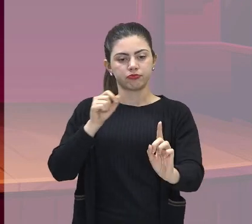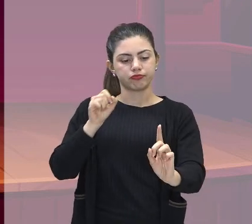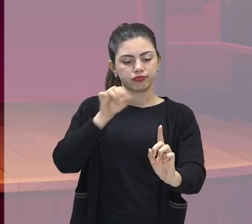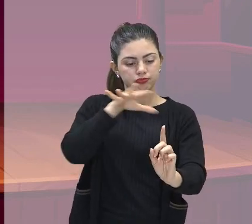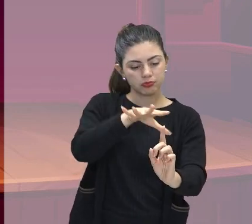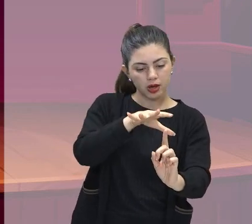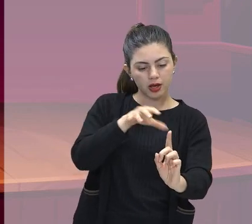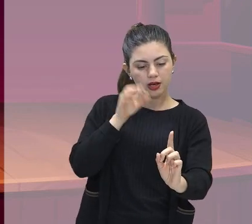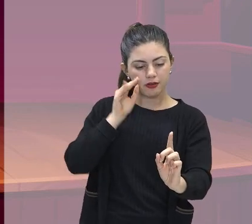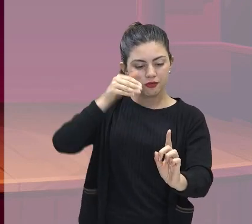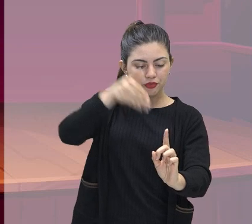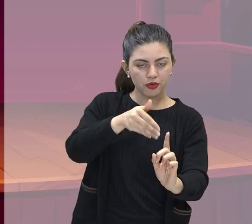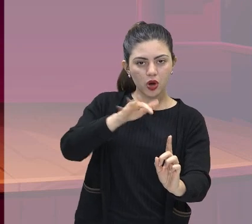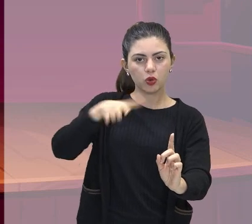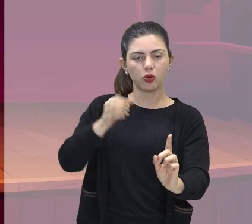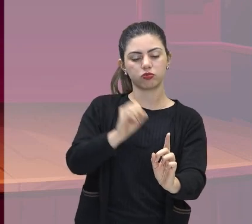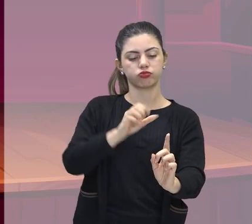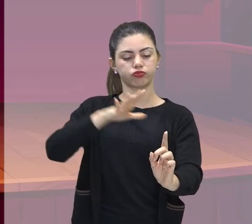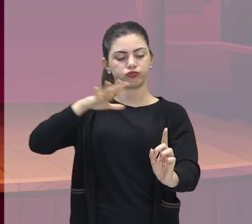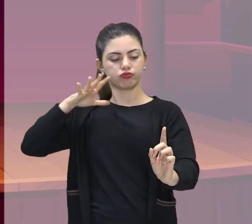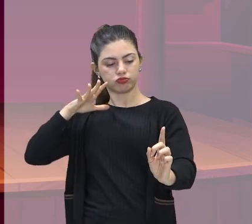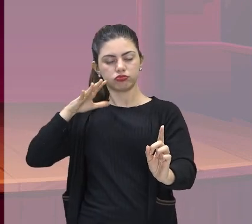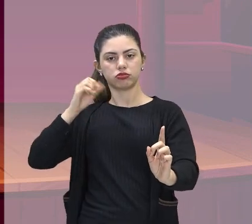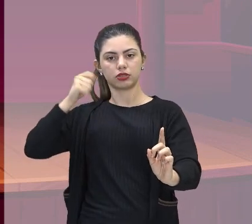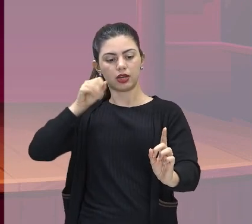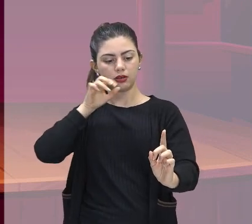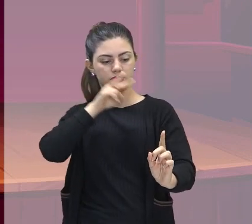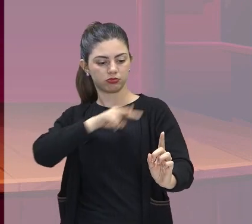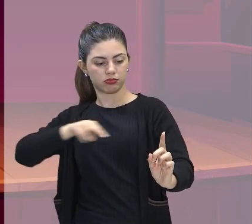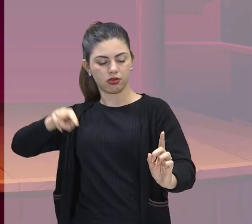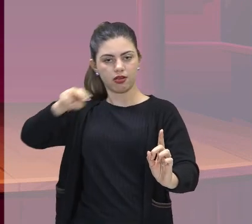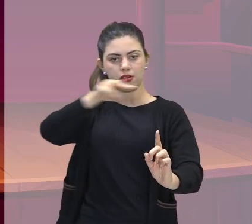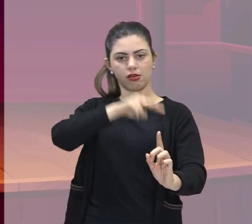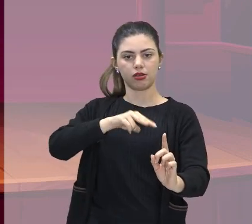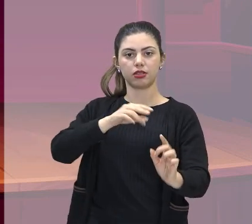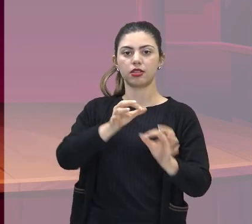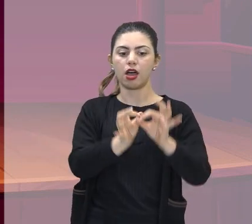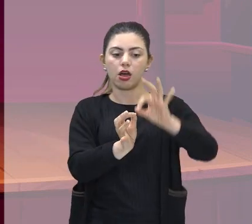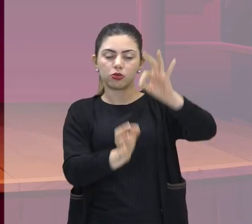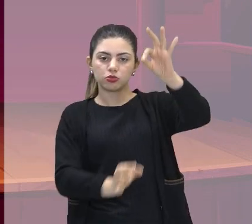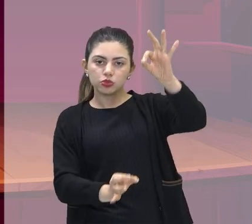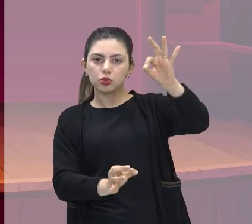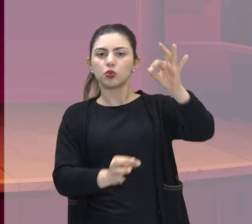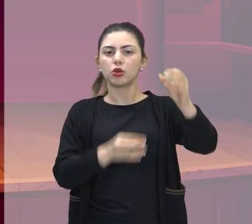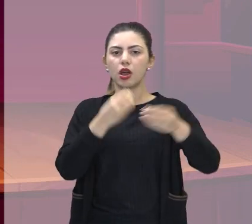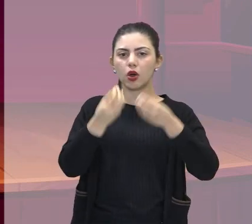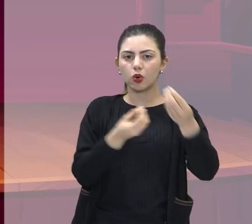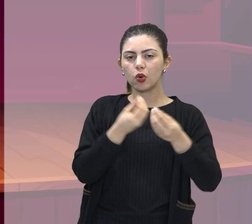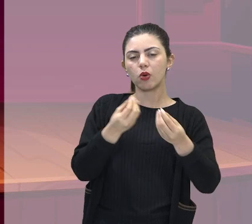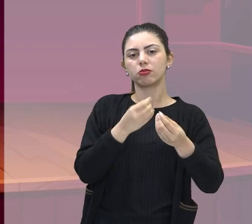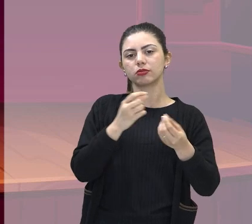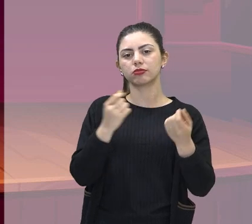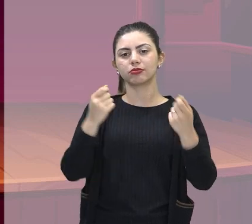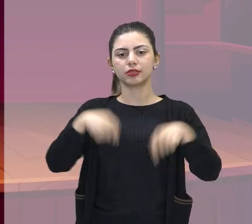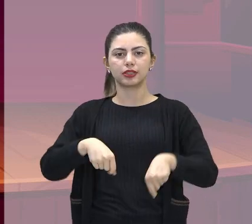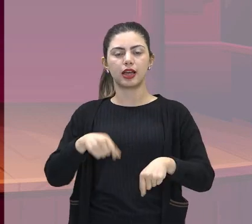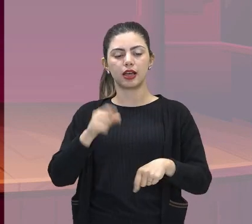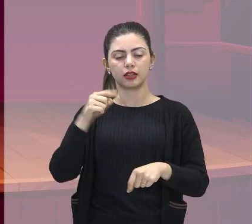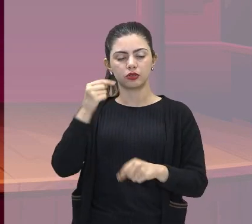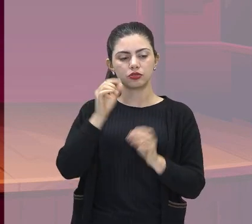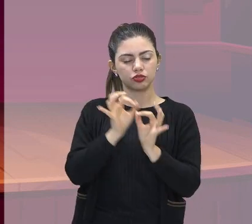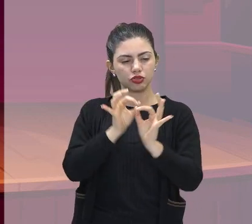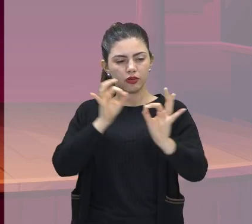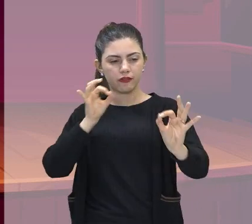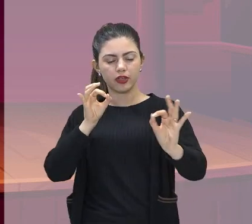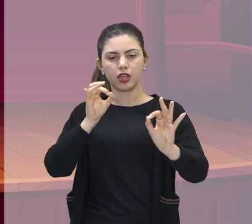isolar atores, diminuir e aumentar áreas no palco, revelar a altura, o perfil, os contornos e a